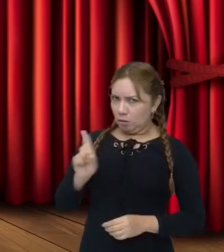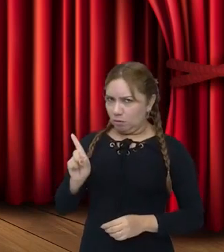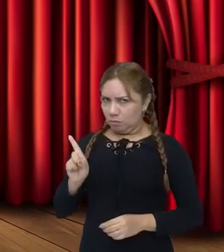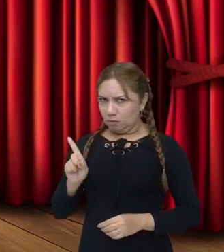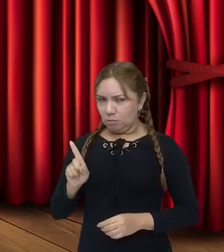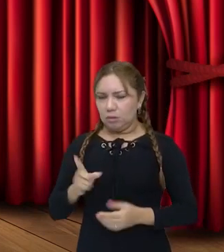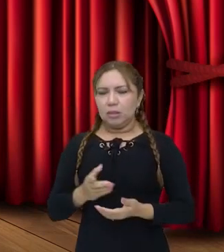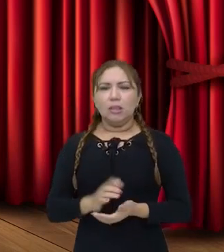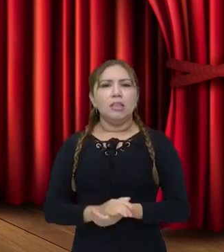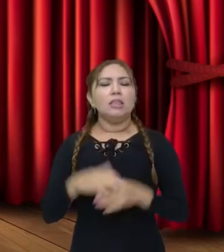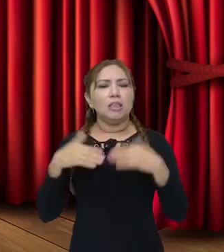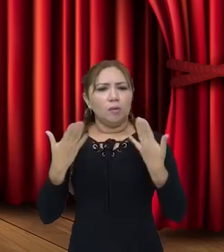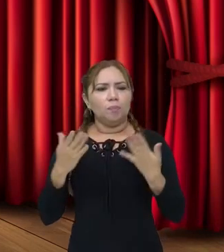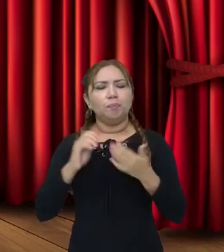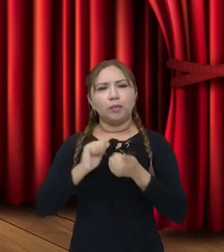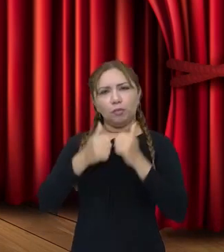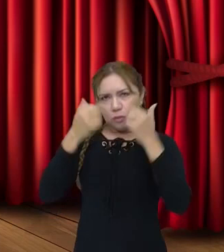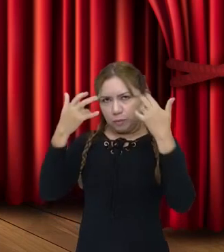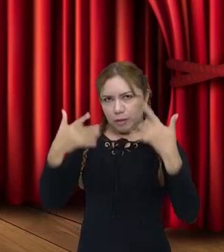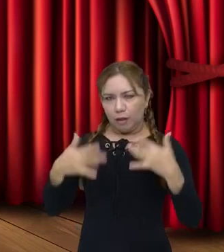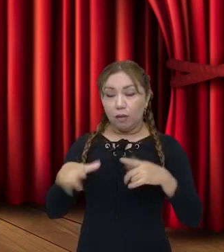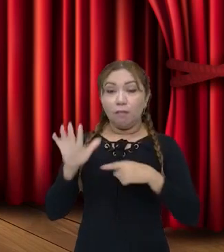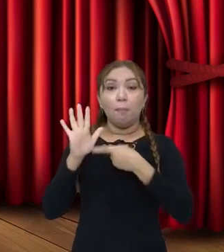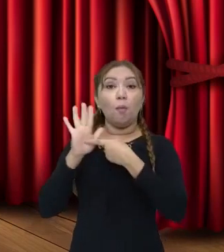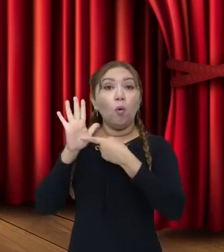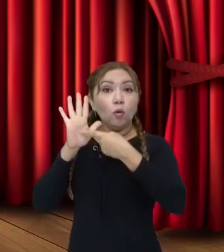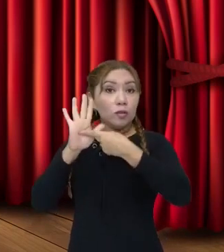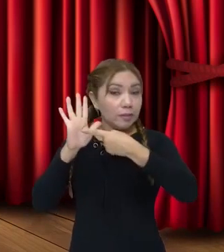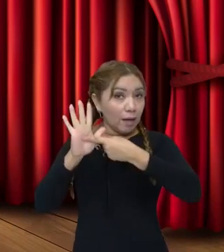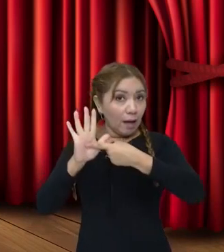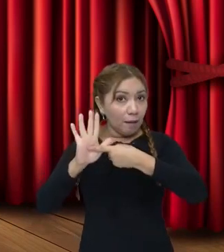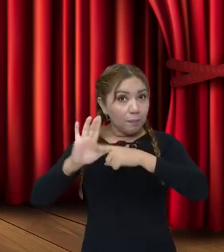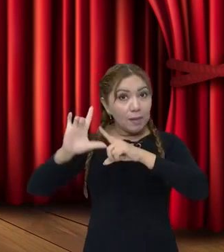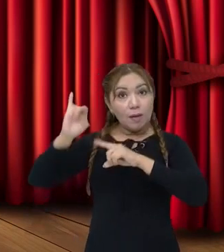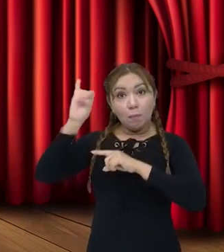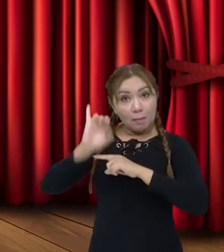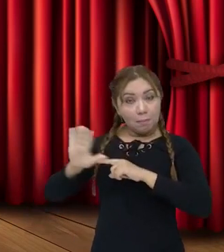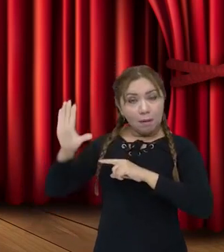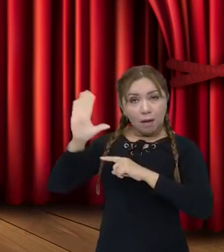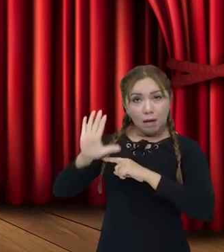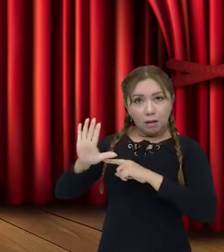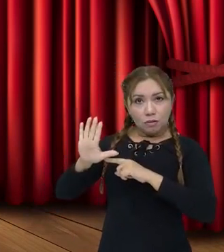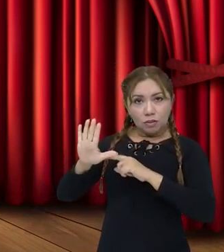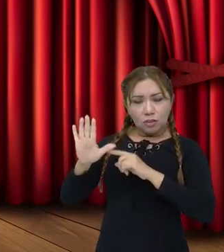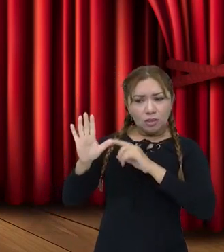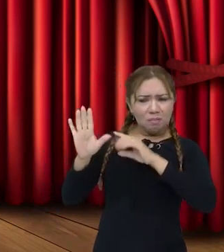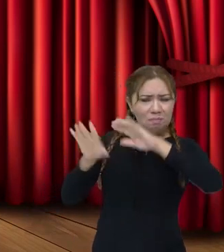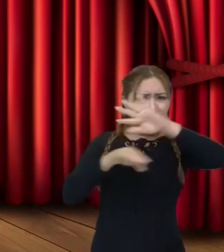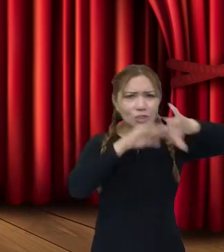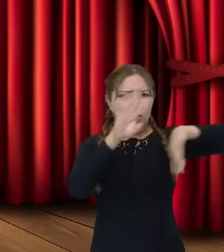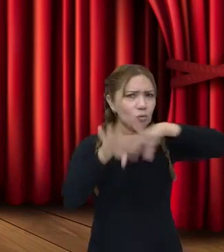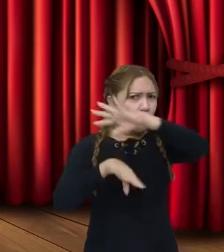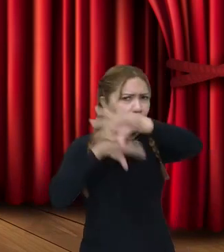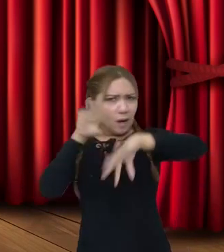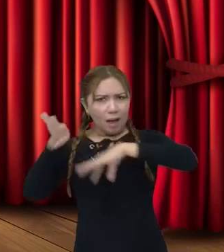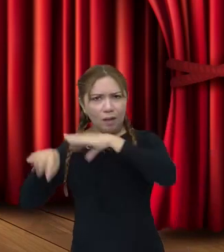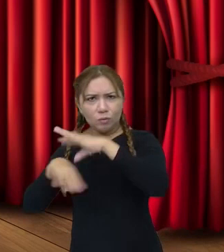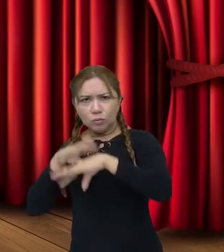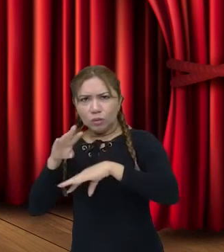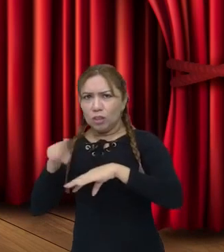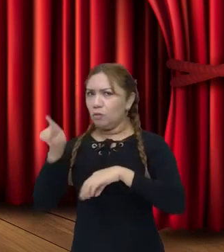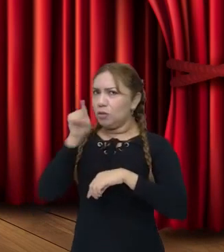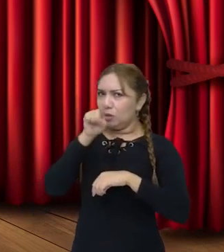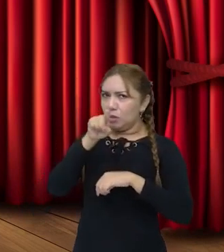vai funcionar assim. Eu vou mostrar algumas imagens fora da ordem. Vocês vão se